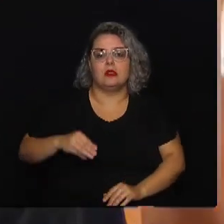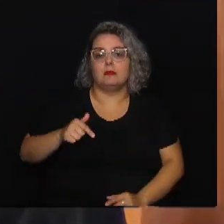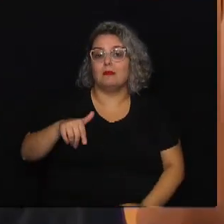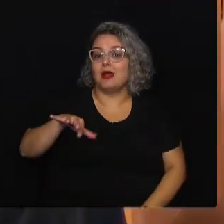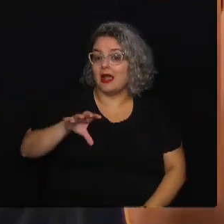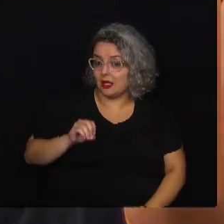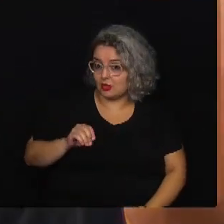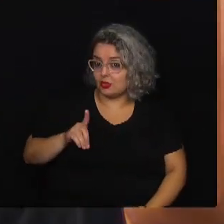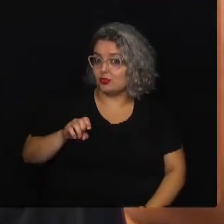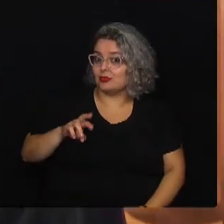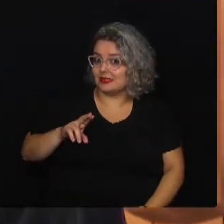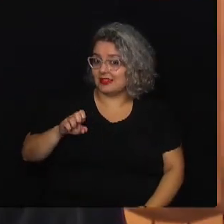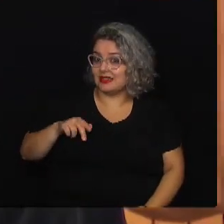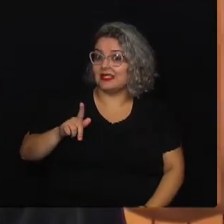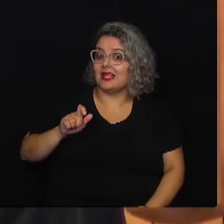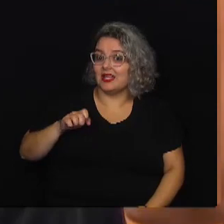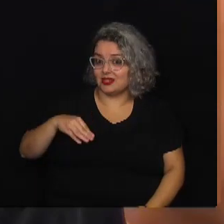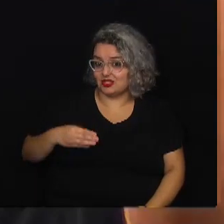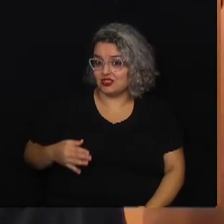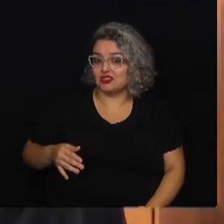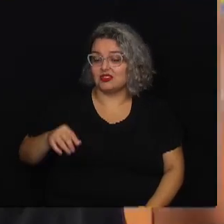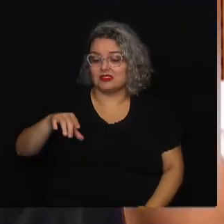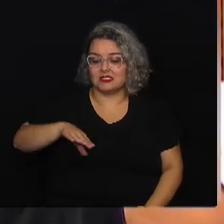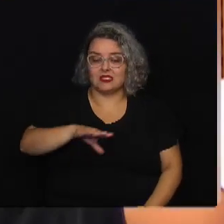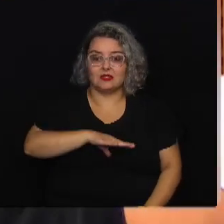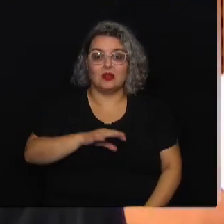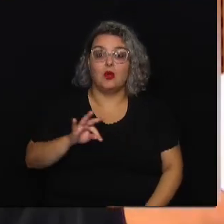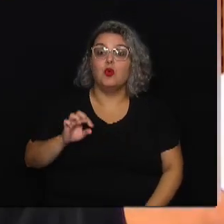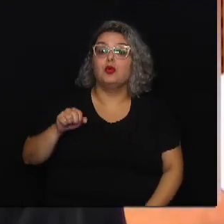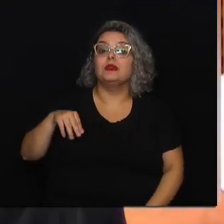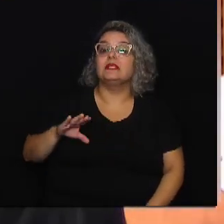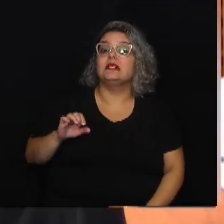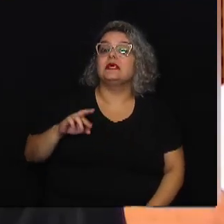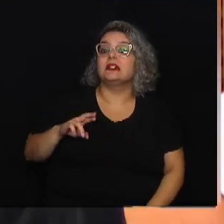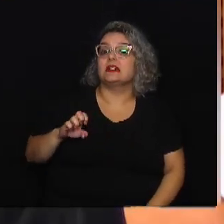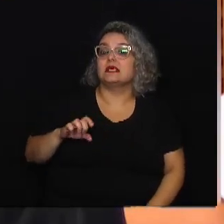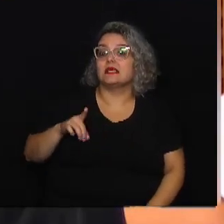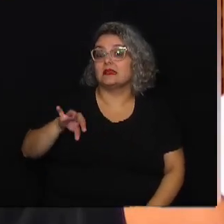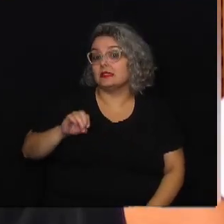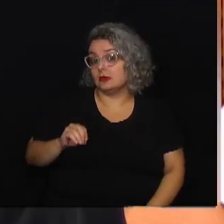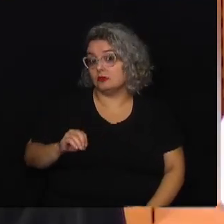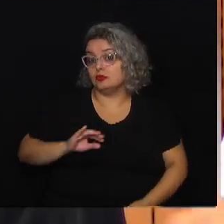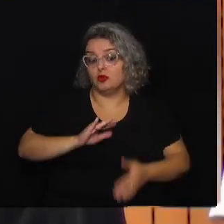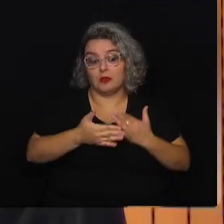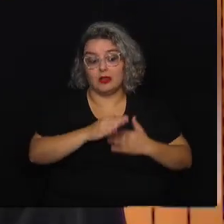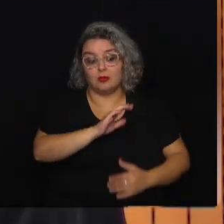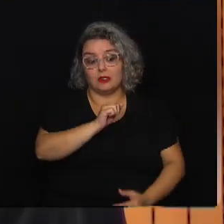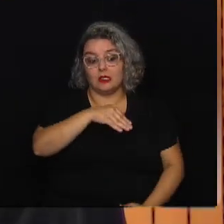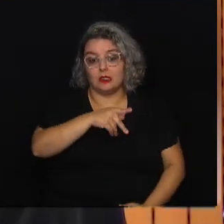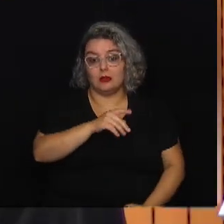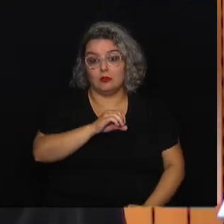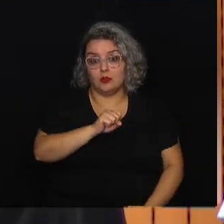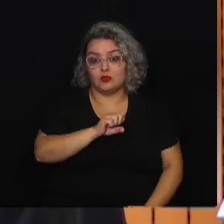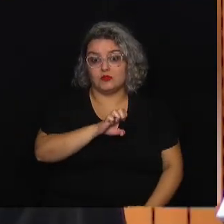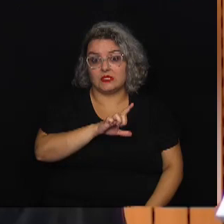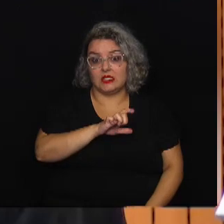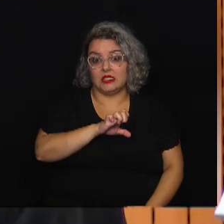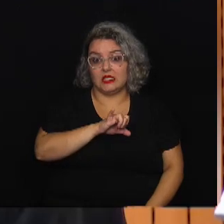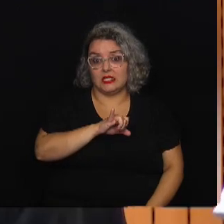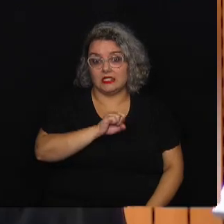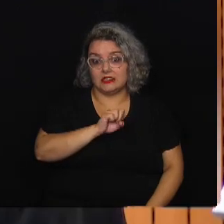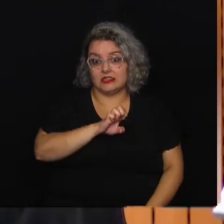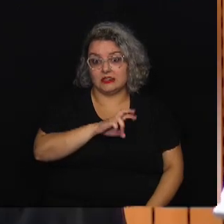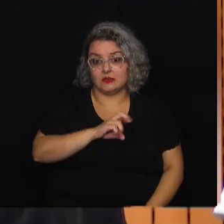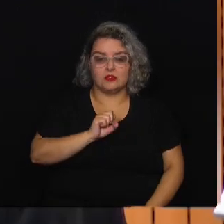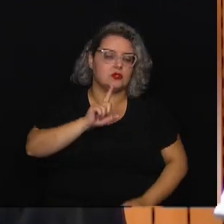drenagem da cidade. Por exemplo, o Tancredão lá no Campos Elíseos e entre outros